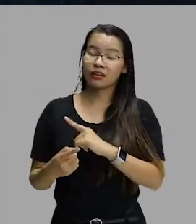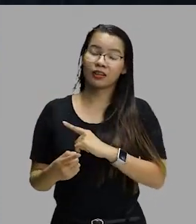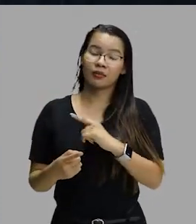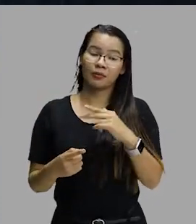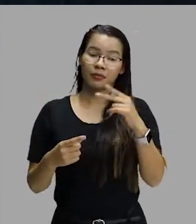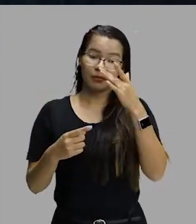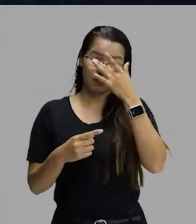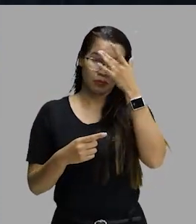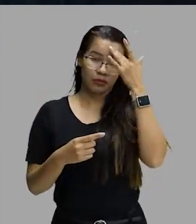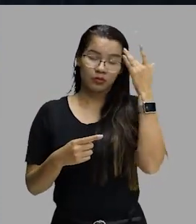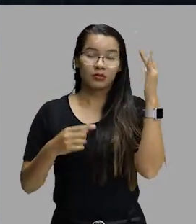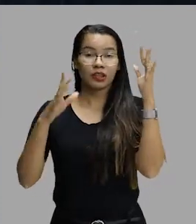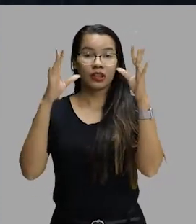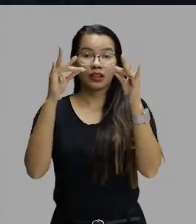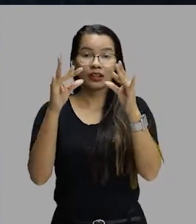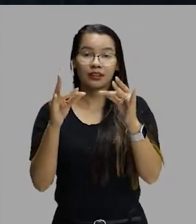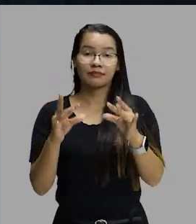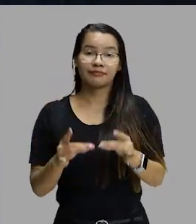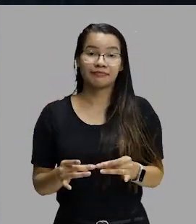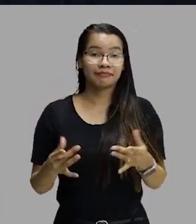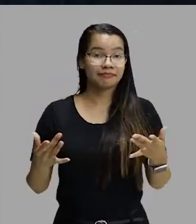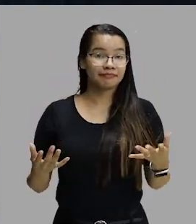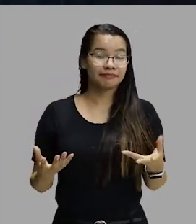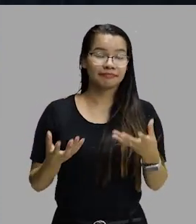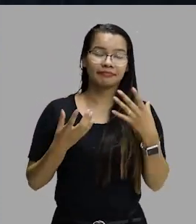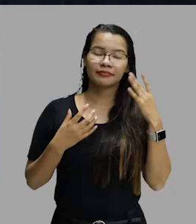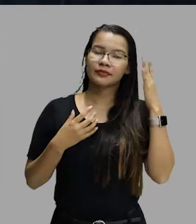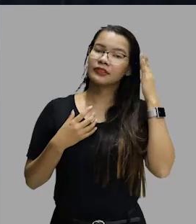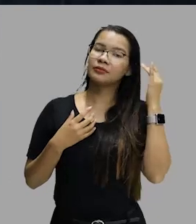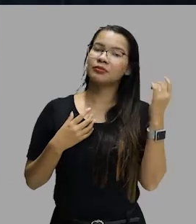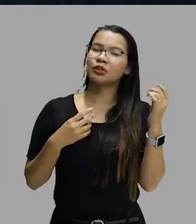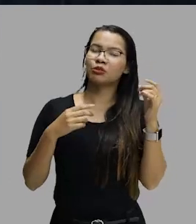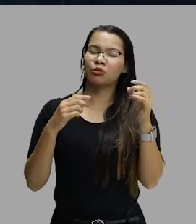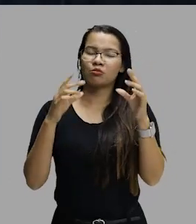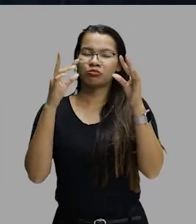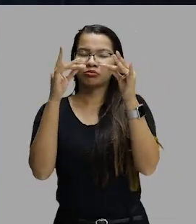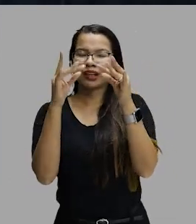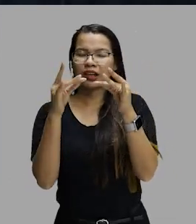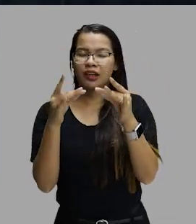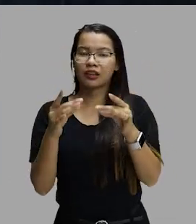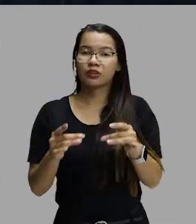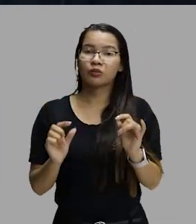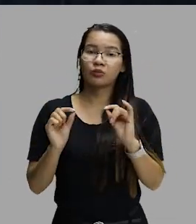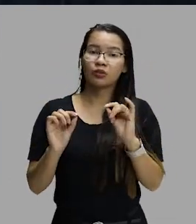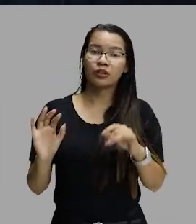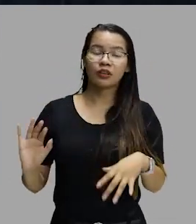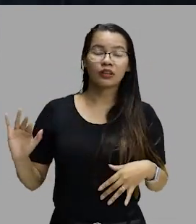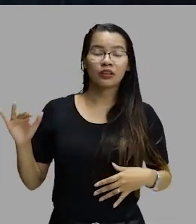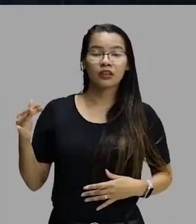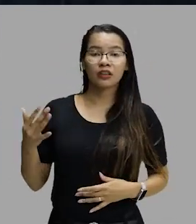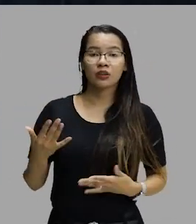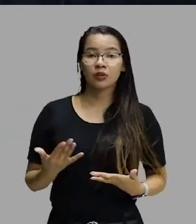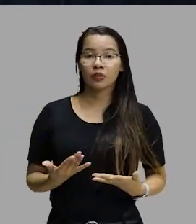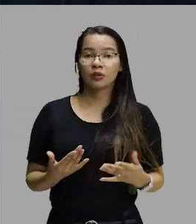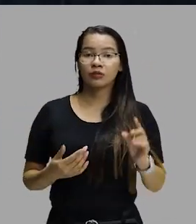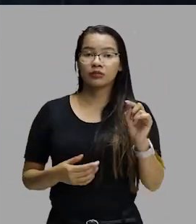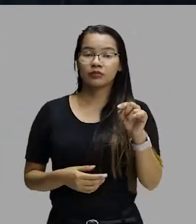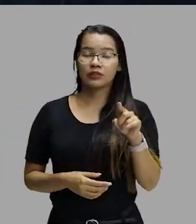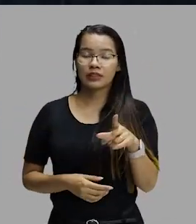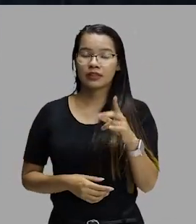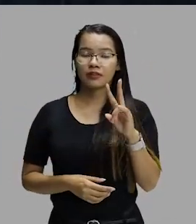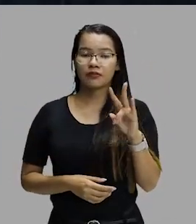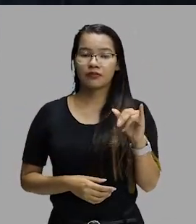quer saber os mínimos detalhes, lógico, daquilo que foi realizado. Então, quando você